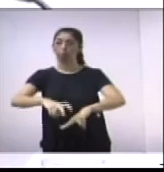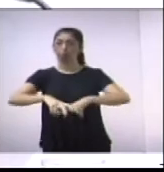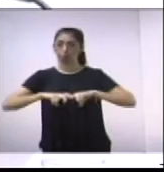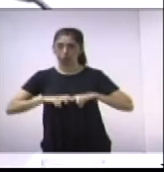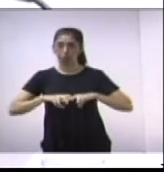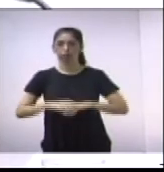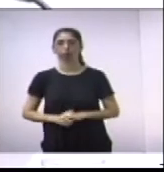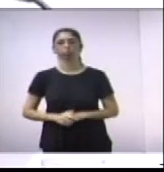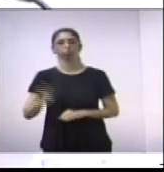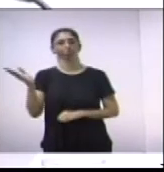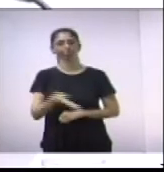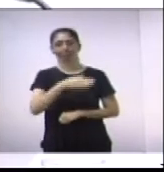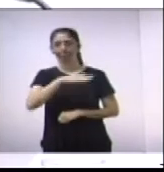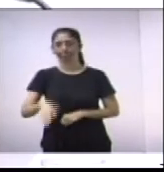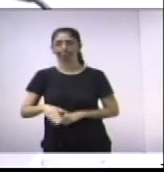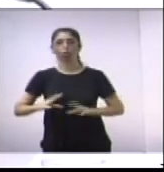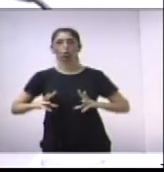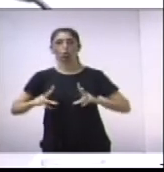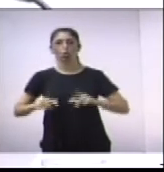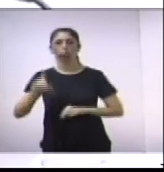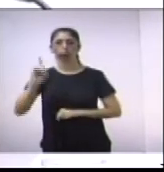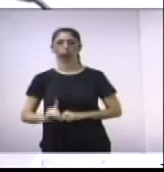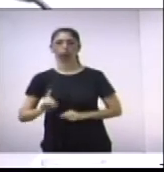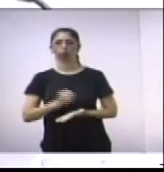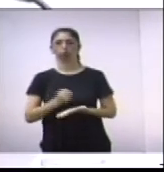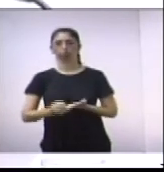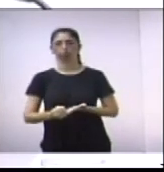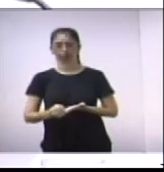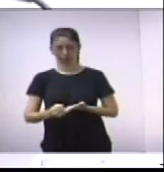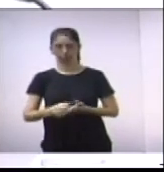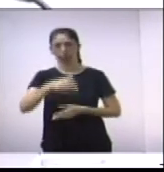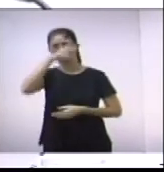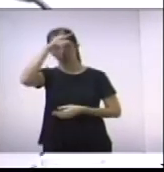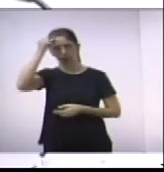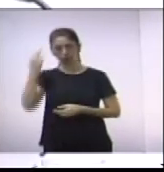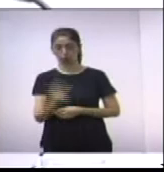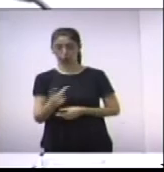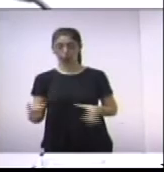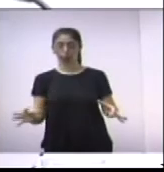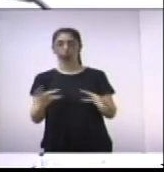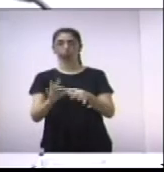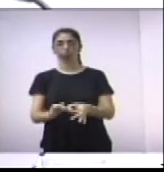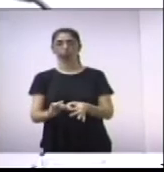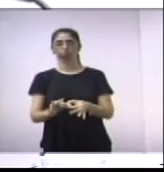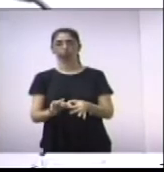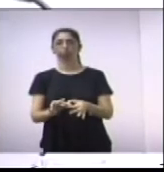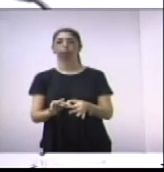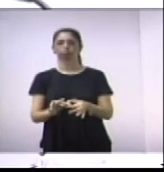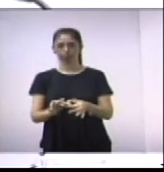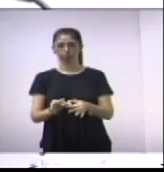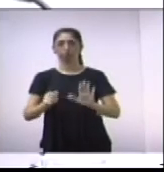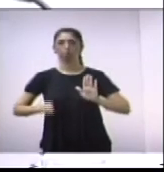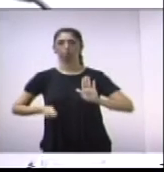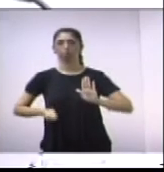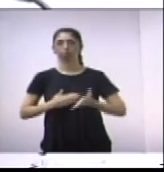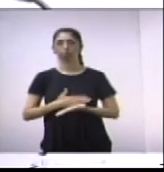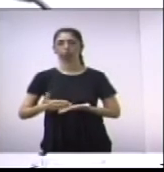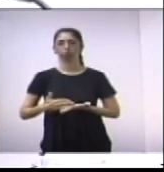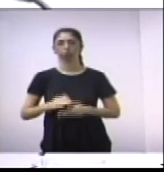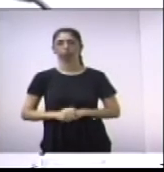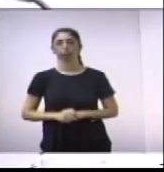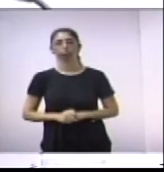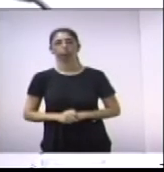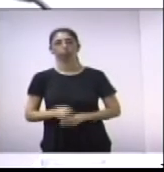são nulos de pleno direito tanto o contrato efetivado pela Prefeitura de Paulínia e a MD4, como o pregão presencial de